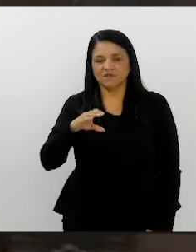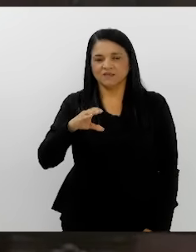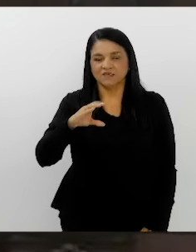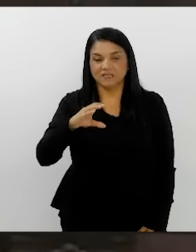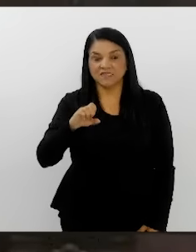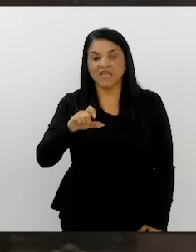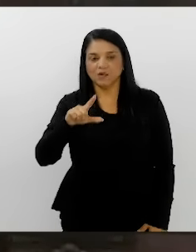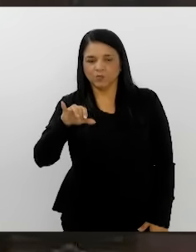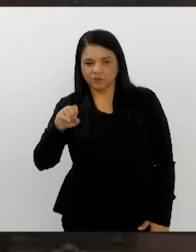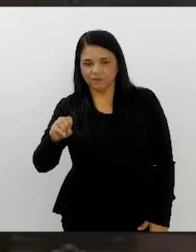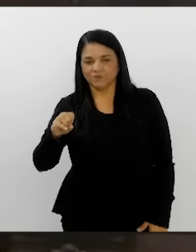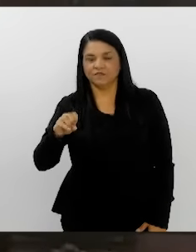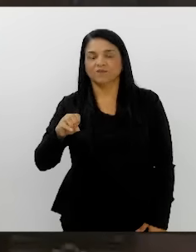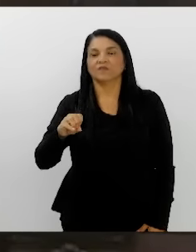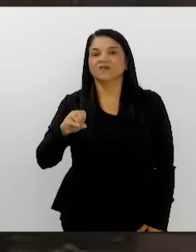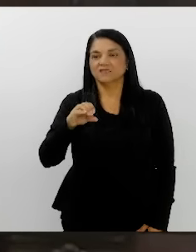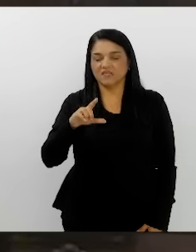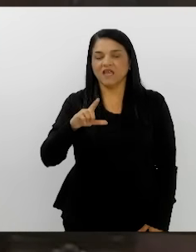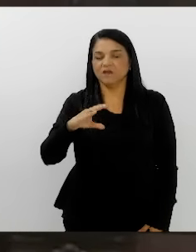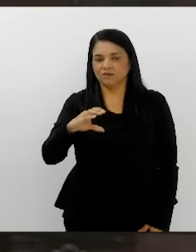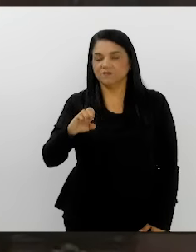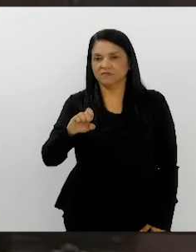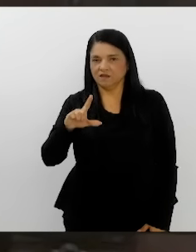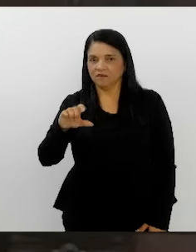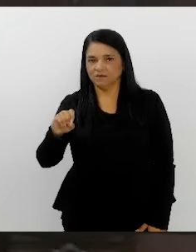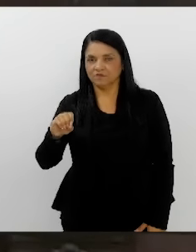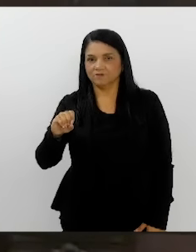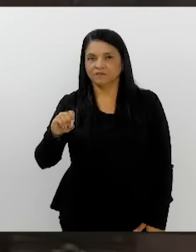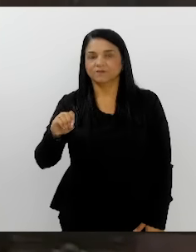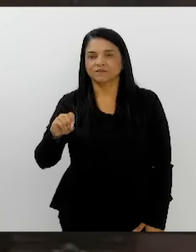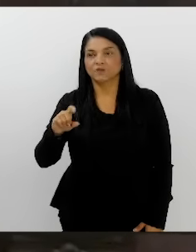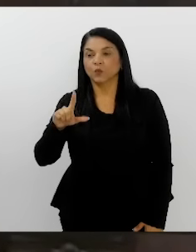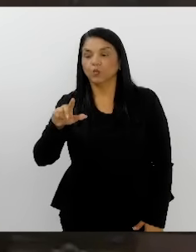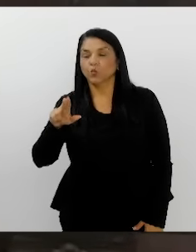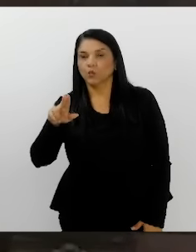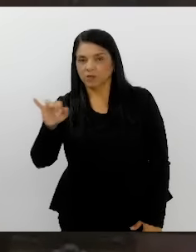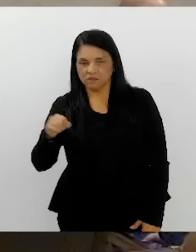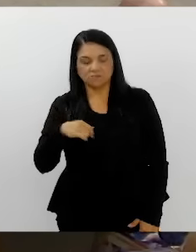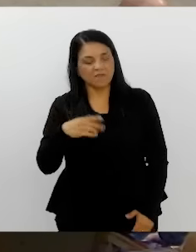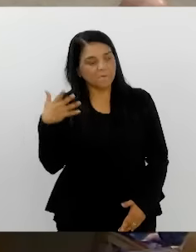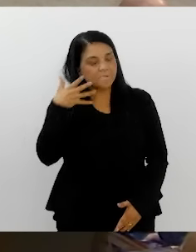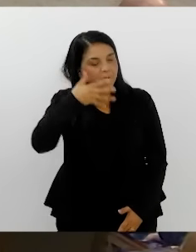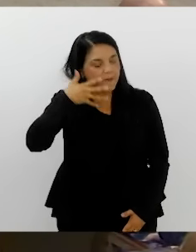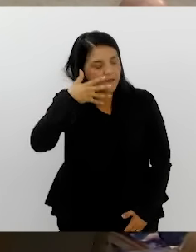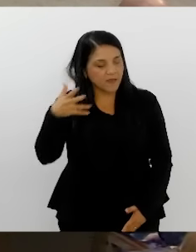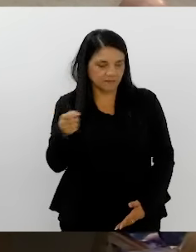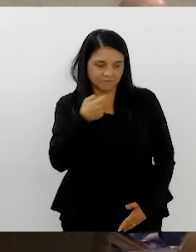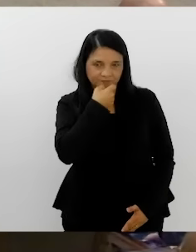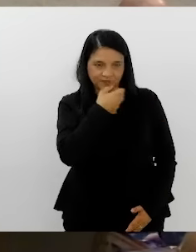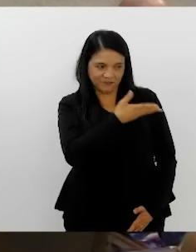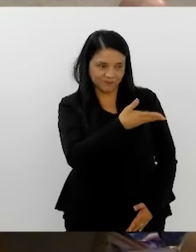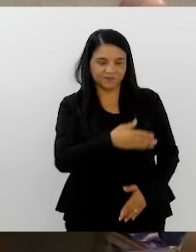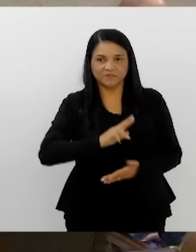e principalmente por me fazer conhecer esse povo maravilhoso de fé. O senhor está com a palavra.